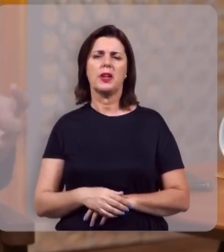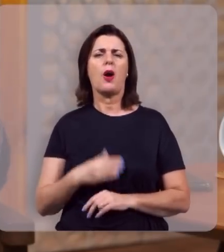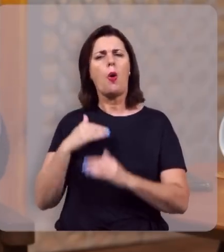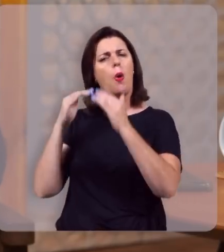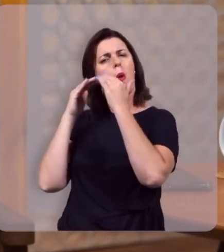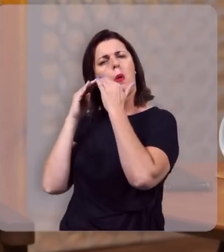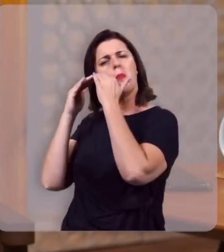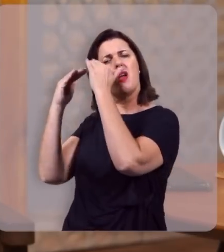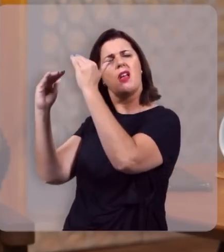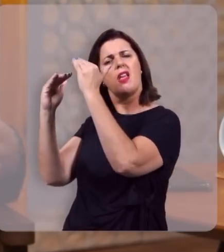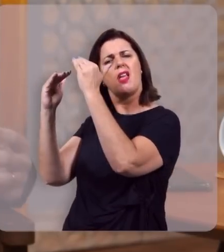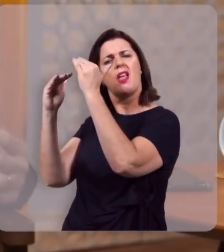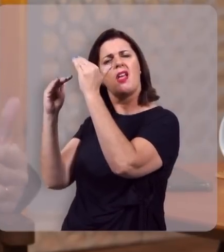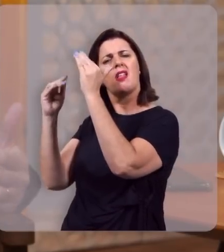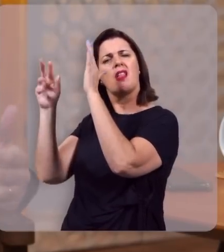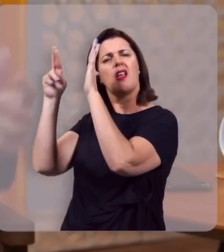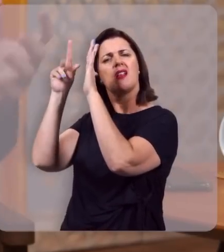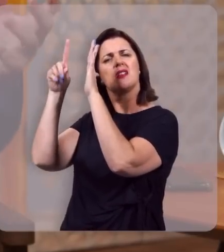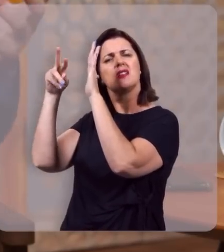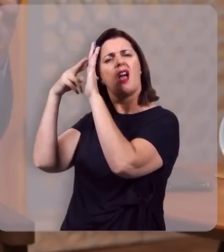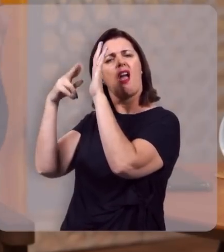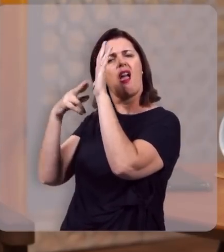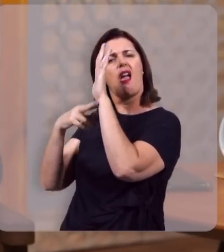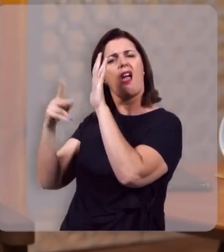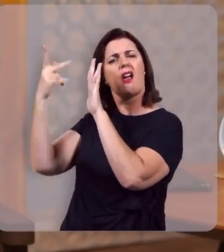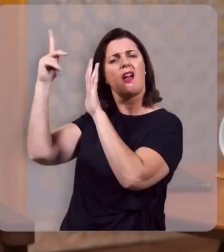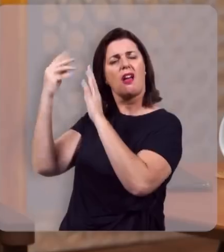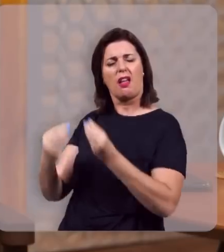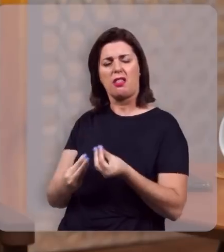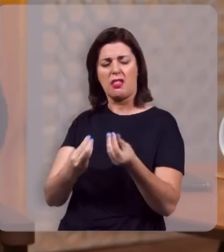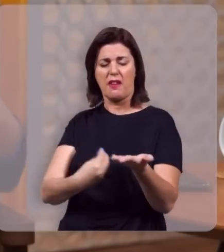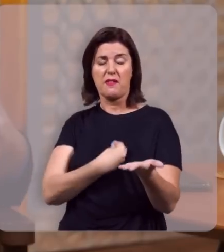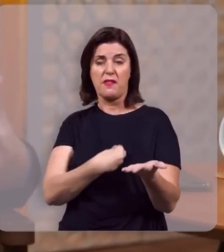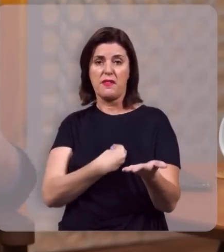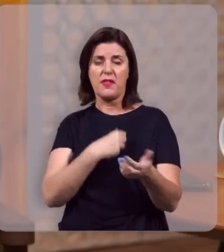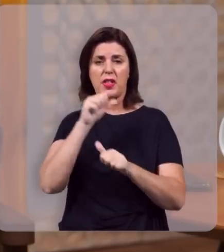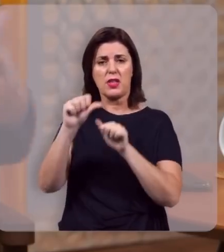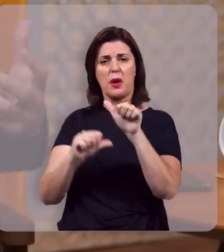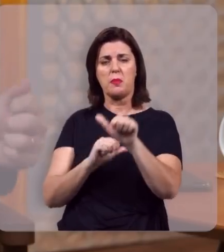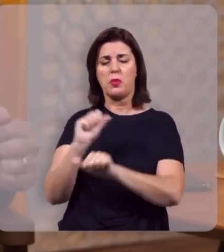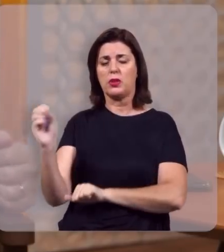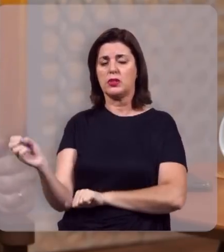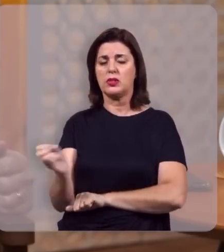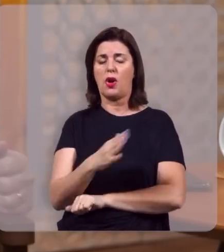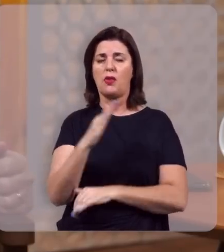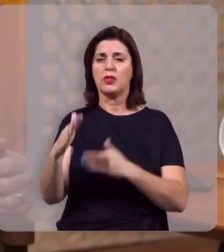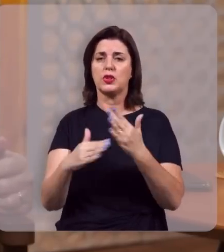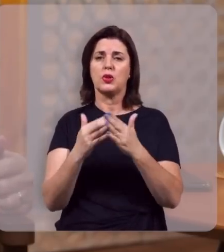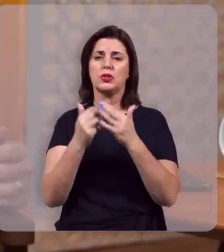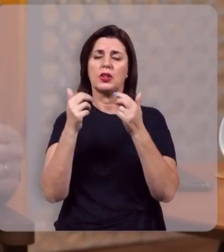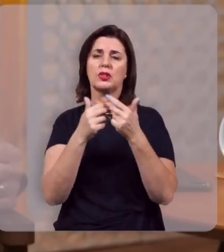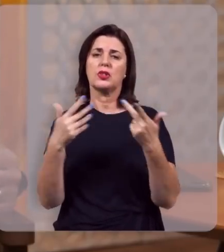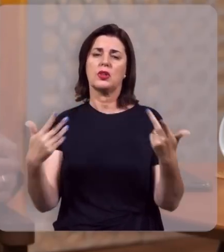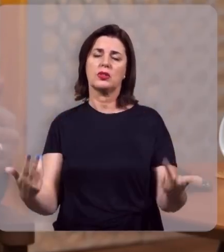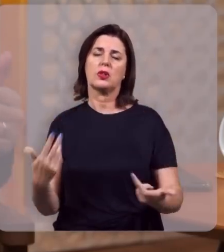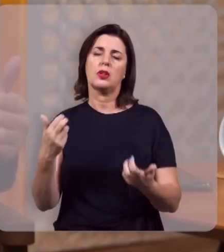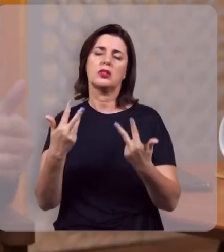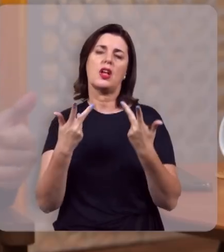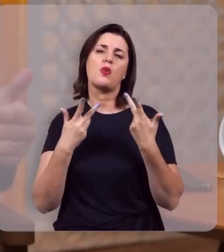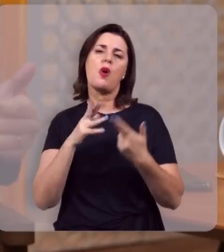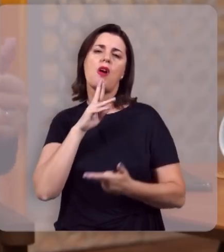princípios e valores da sabedoria de Deus, que trazem vida, que trazem mudança, que fazem novas todas as coisas,